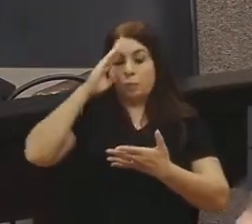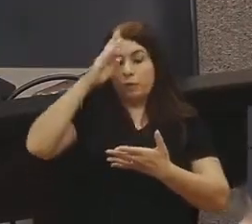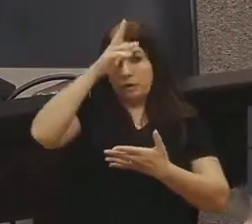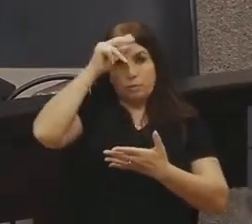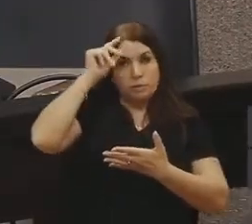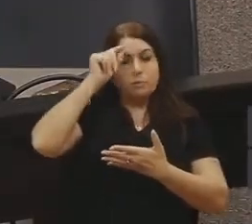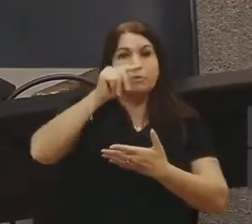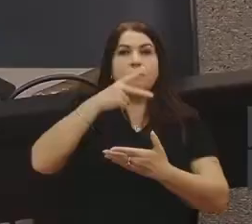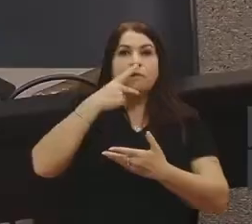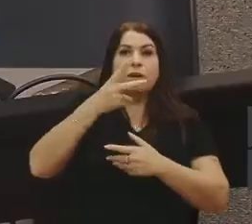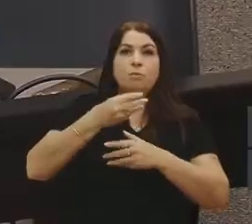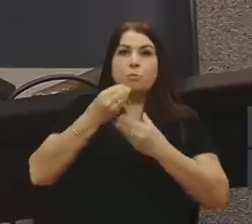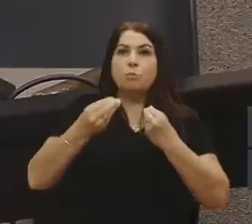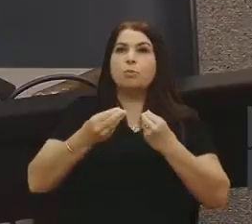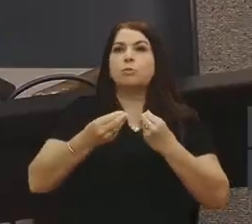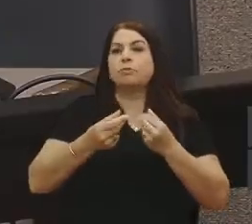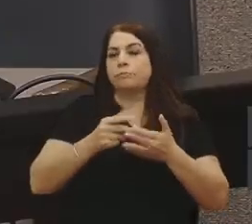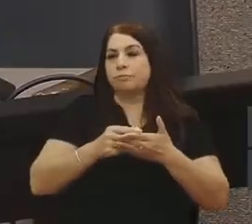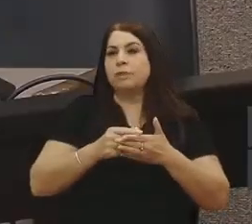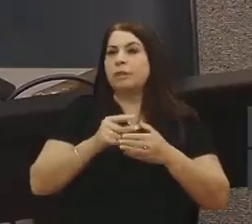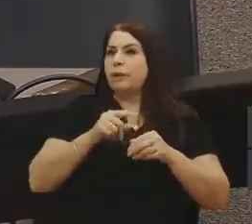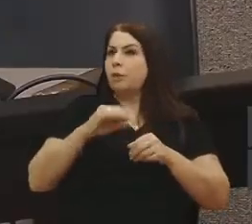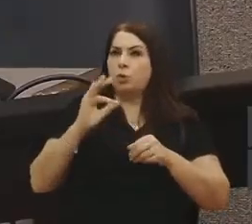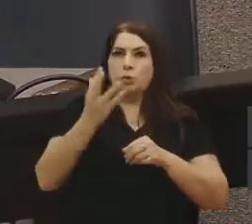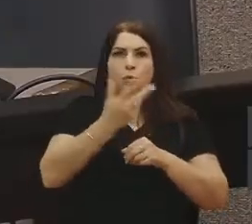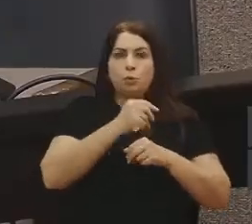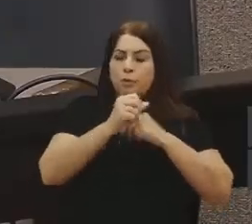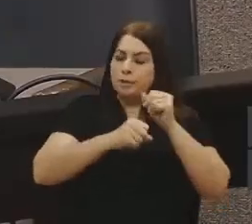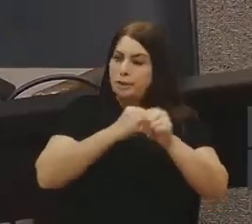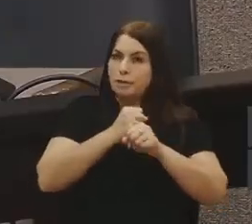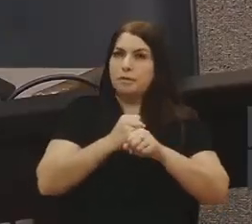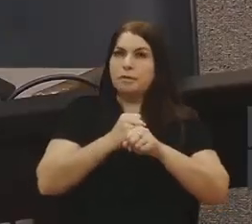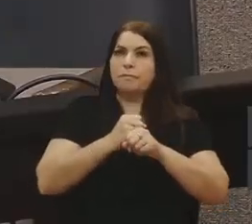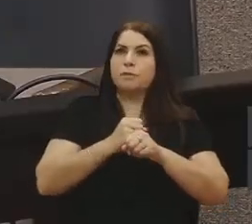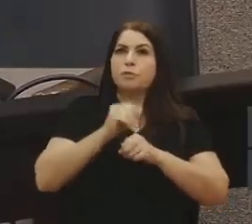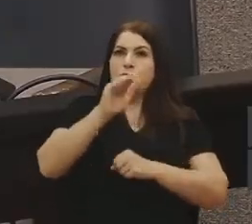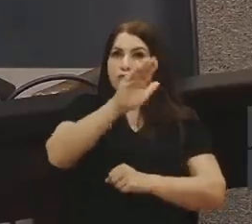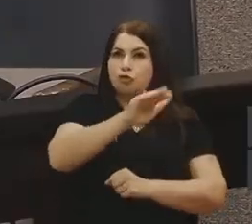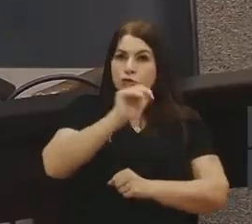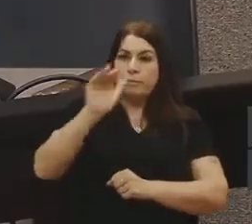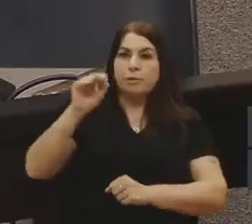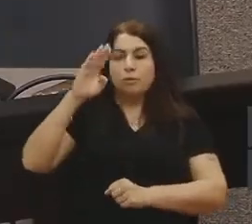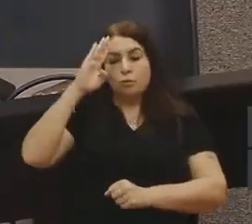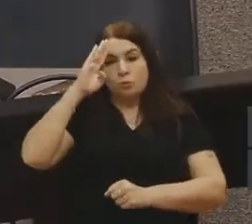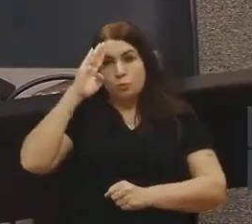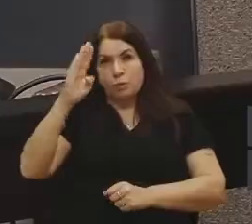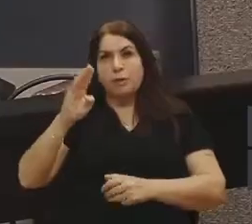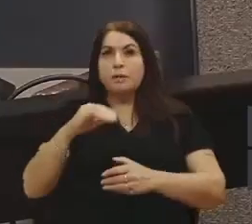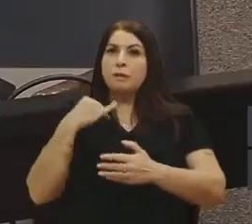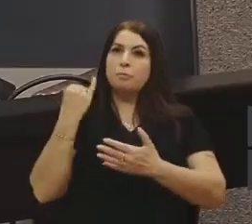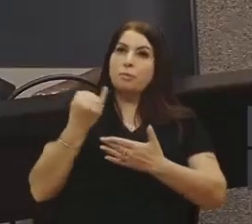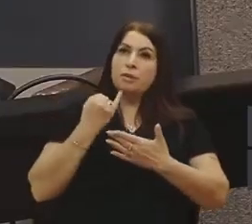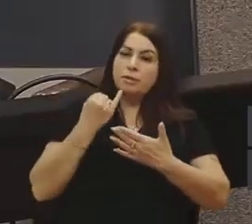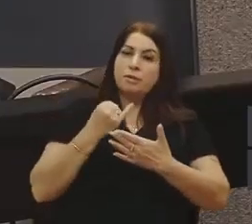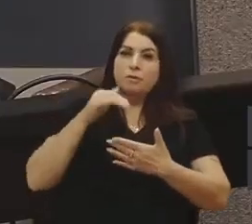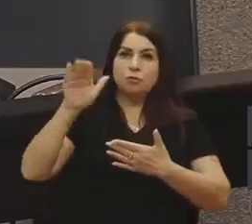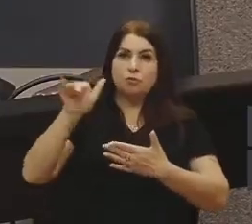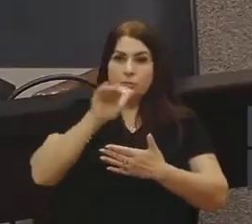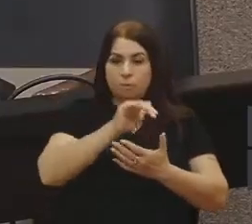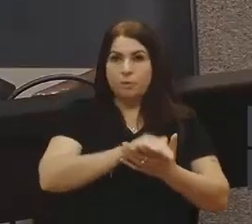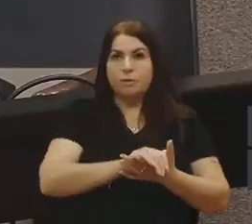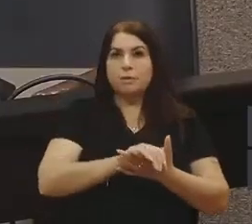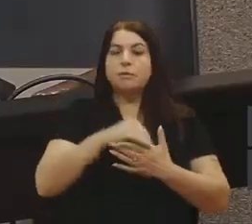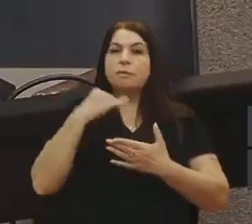Municipal, falou muito durante todo esse ano do chamamento dos guardas, né? A importância do chamamento dos guardas,